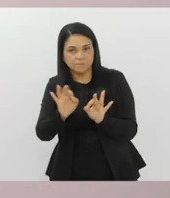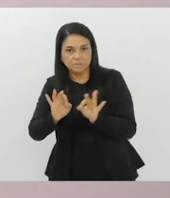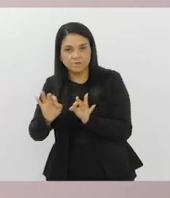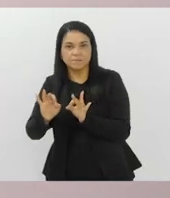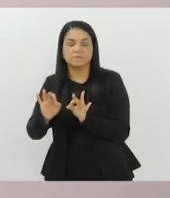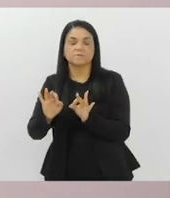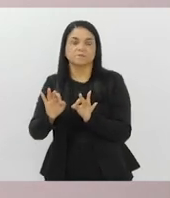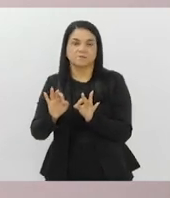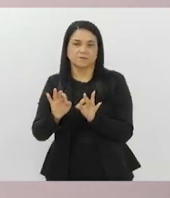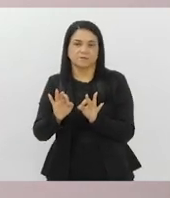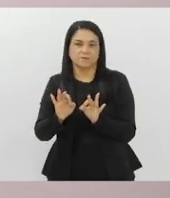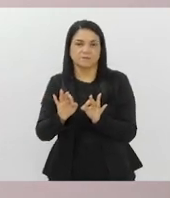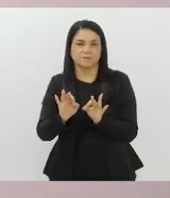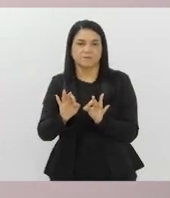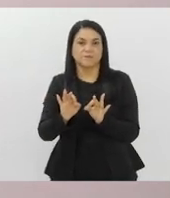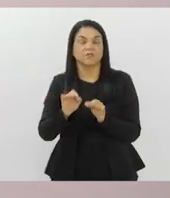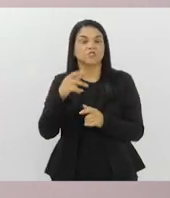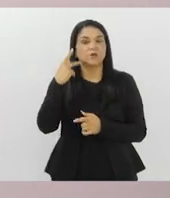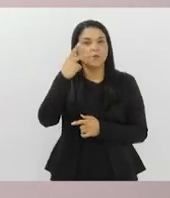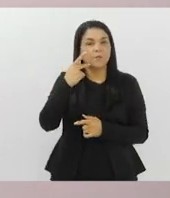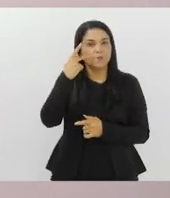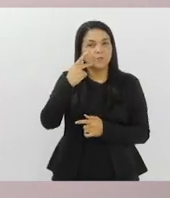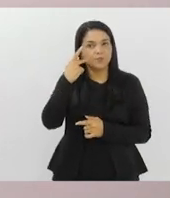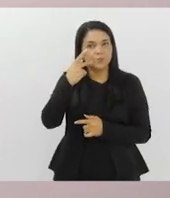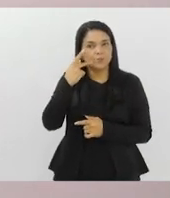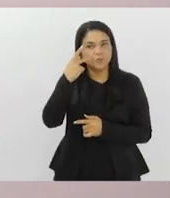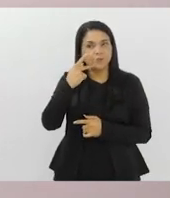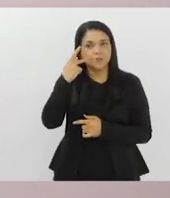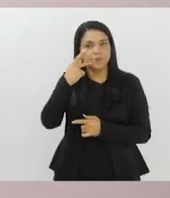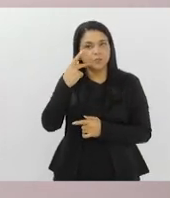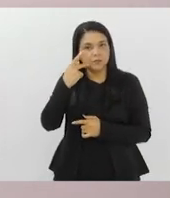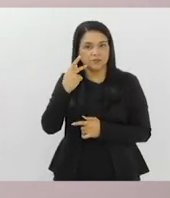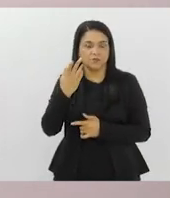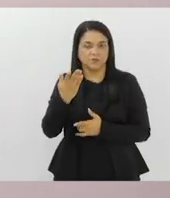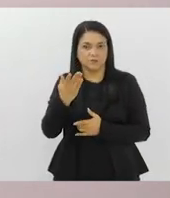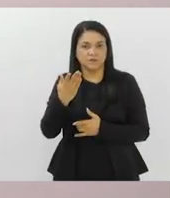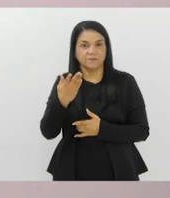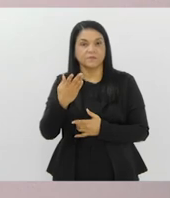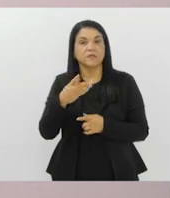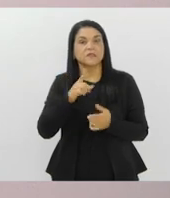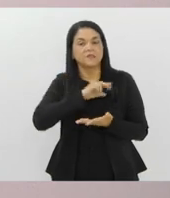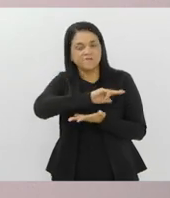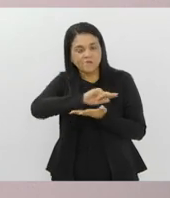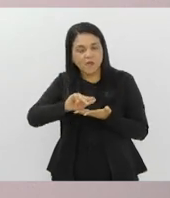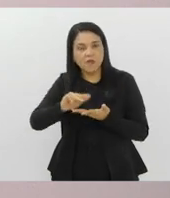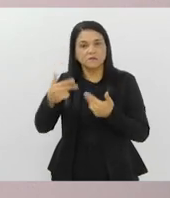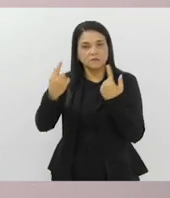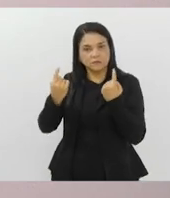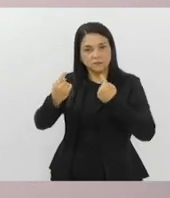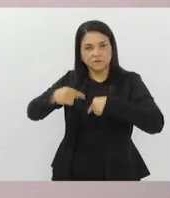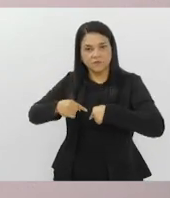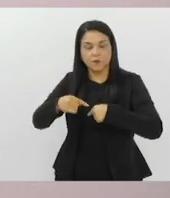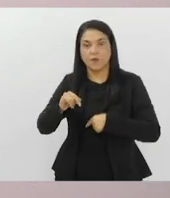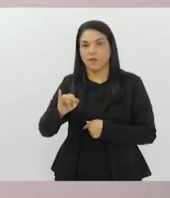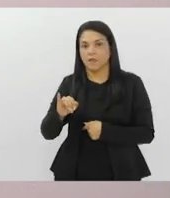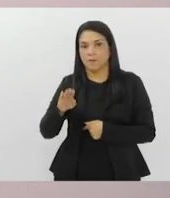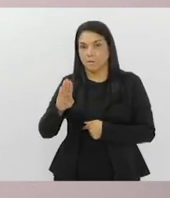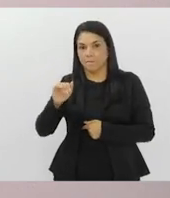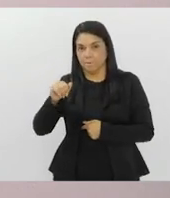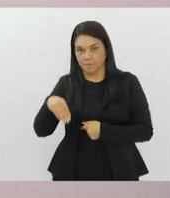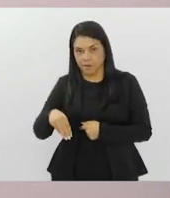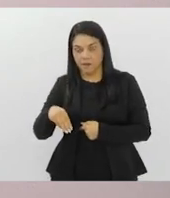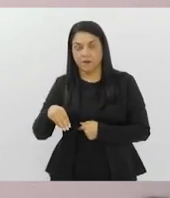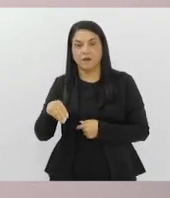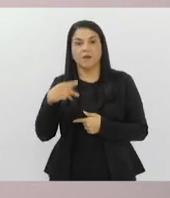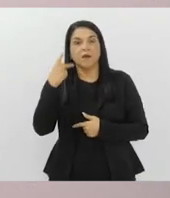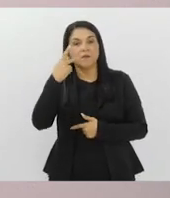proposição de políticas e leis. Temos também muitos desafios, né? A IUBAN é a política